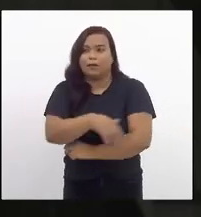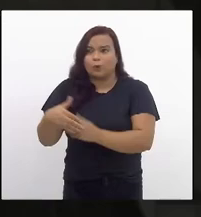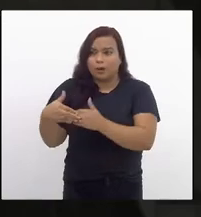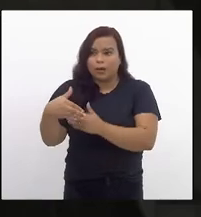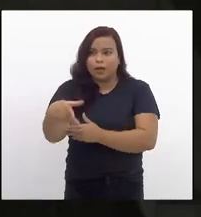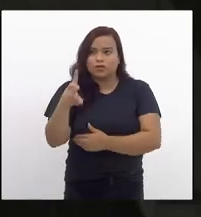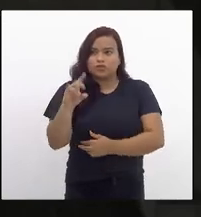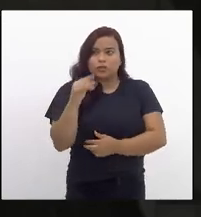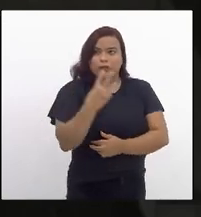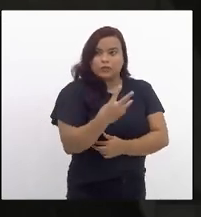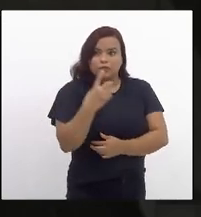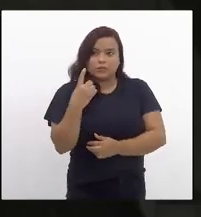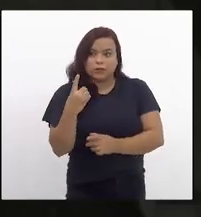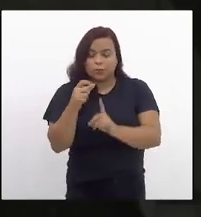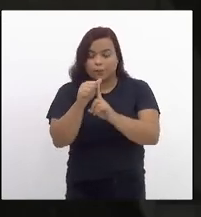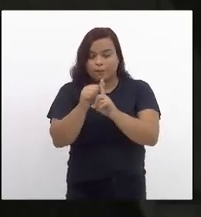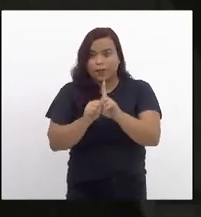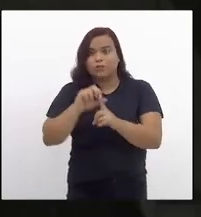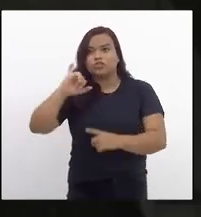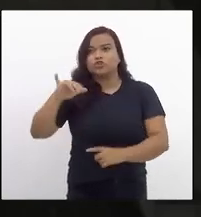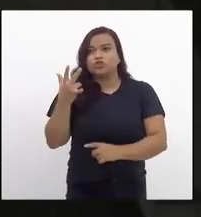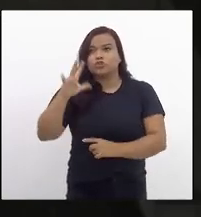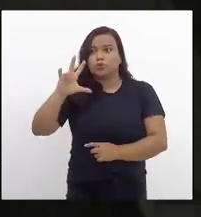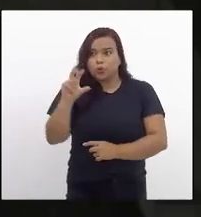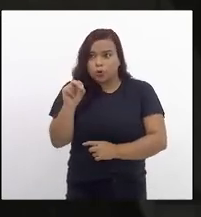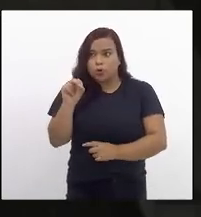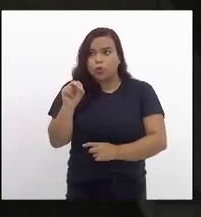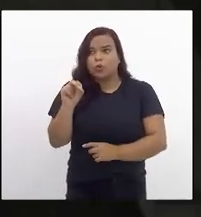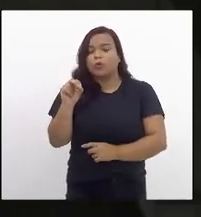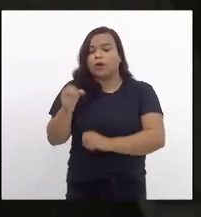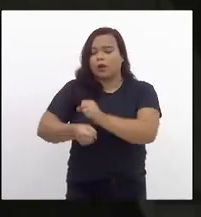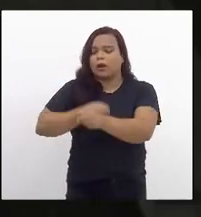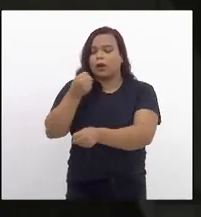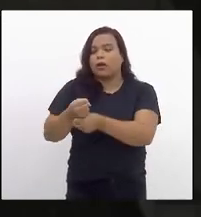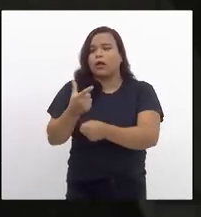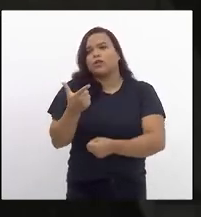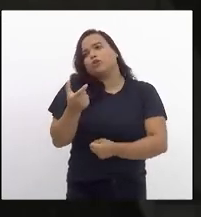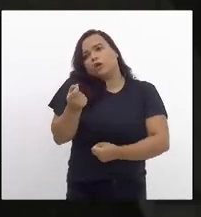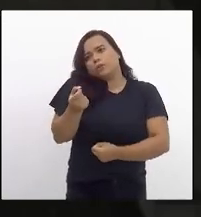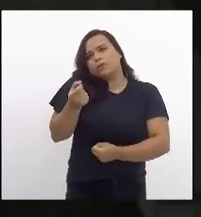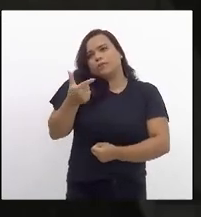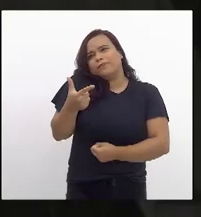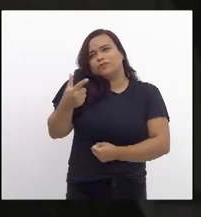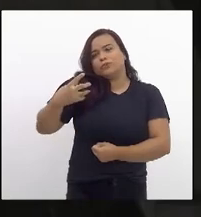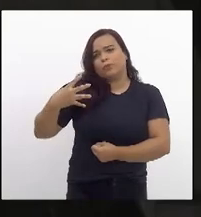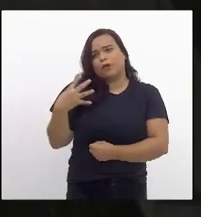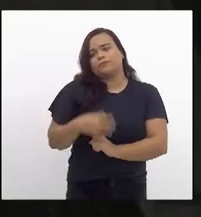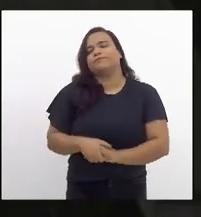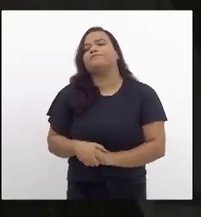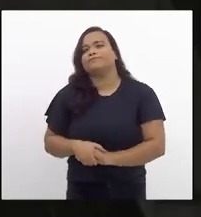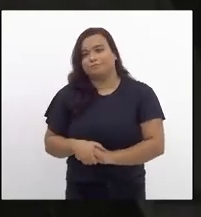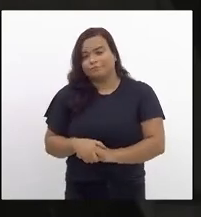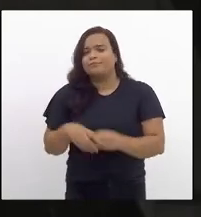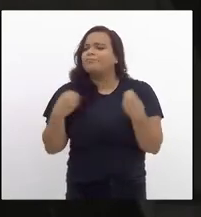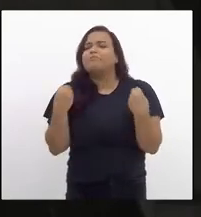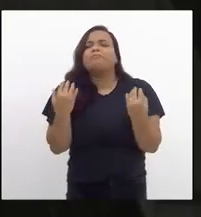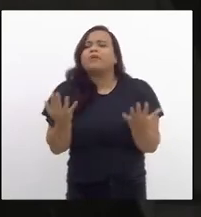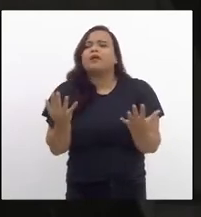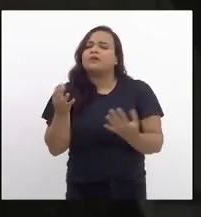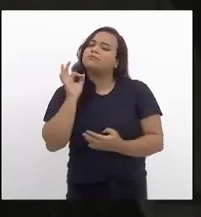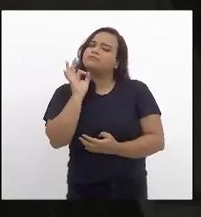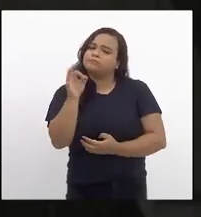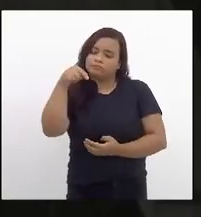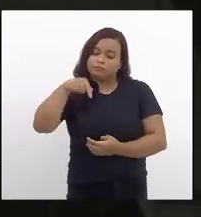31 de julho de dois mil e 24 é exatamente para custado